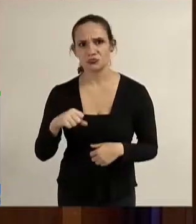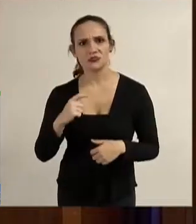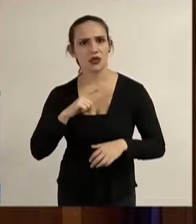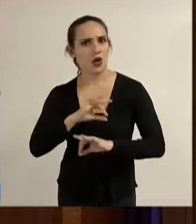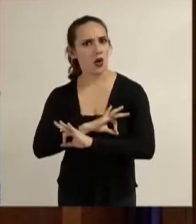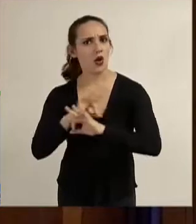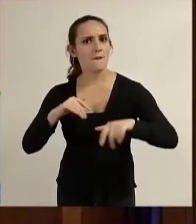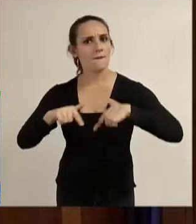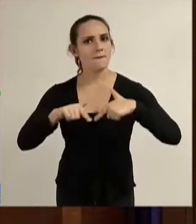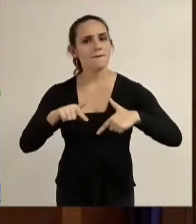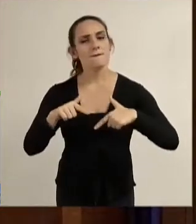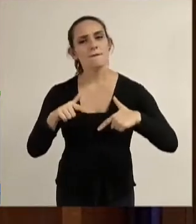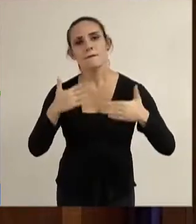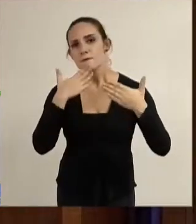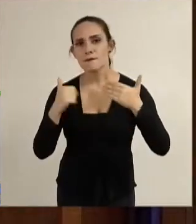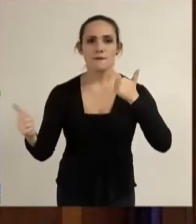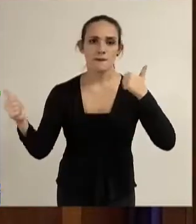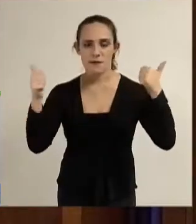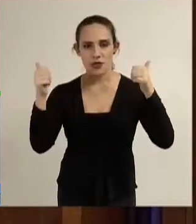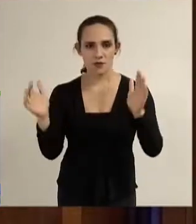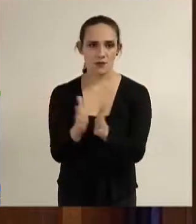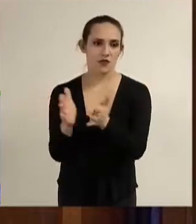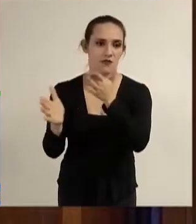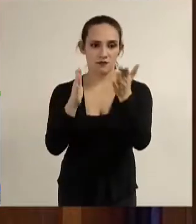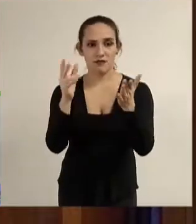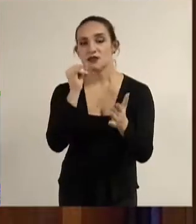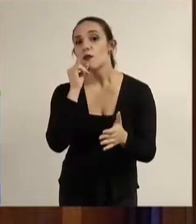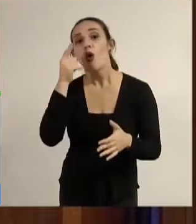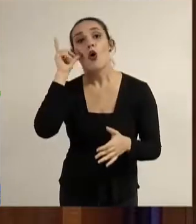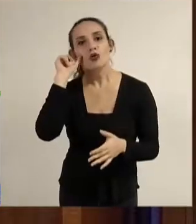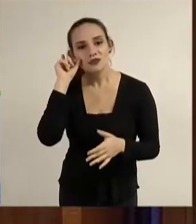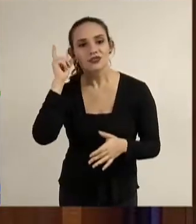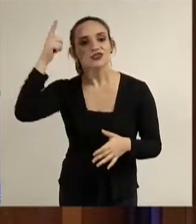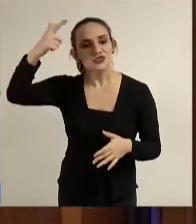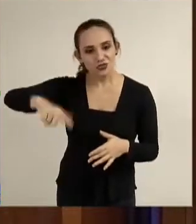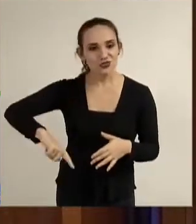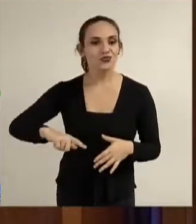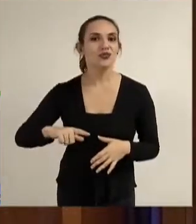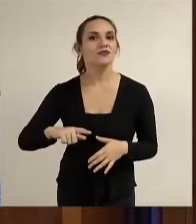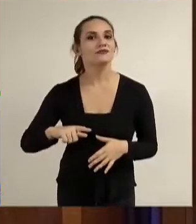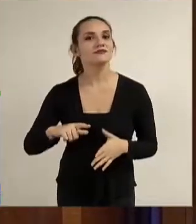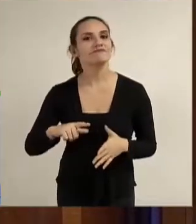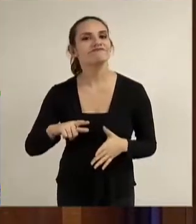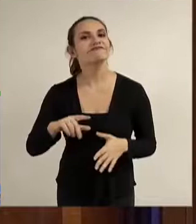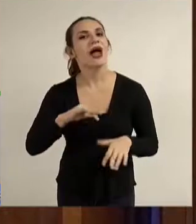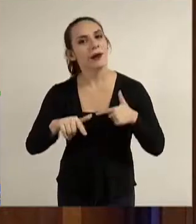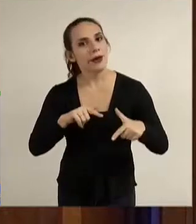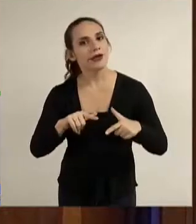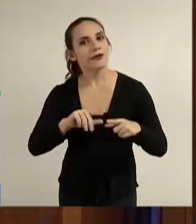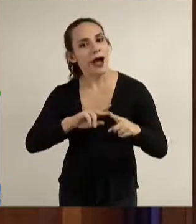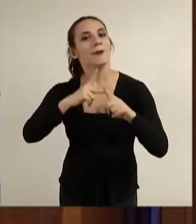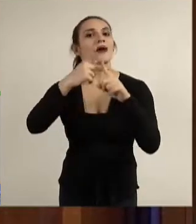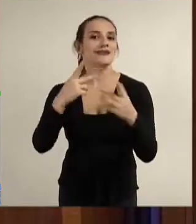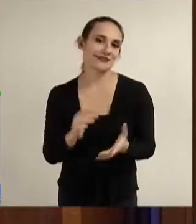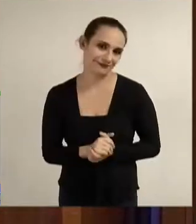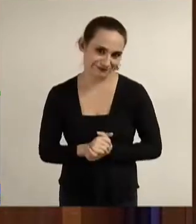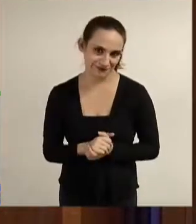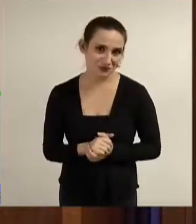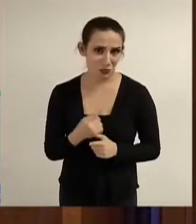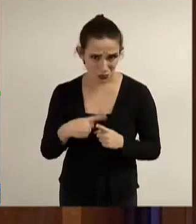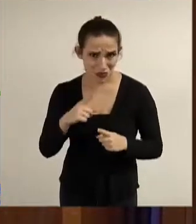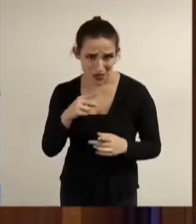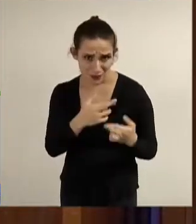feito um trabalho maravilhoso, inclusive ontem aqui, mais um exemplo, né, da sua função não